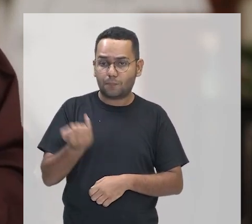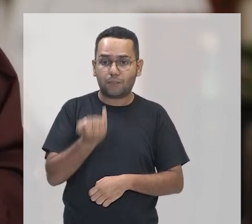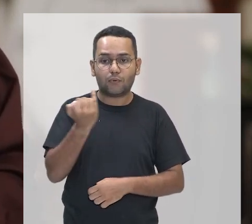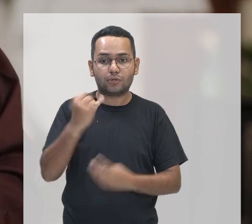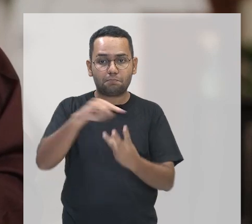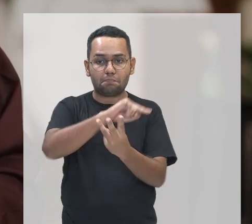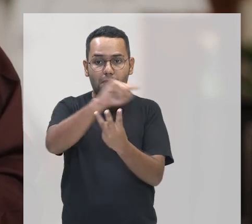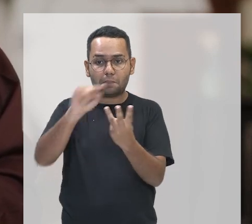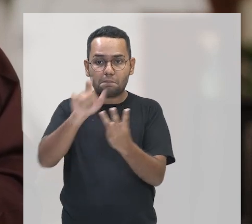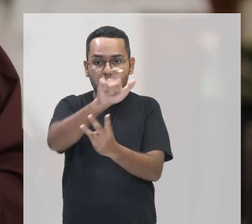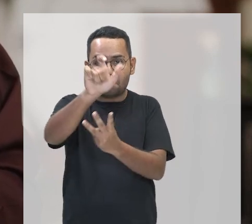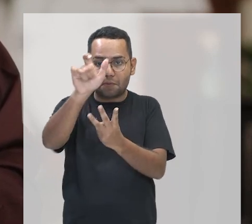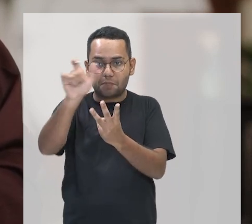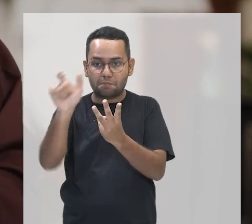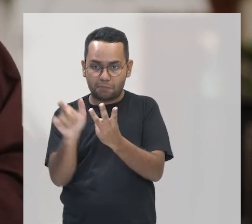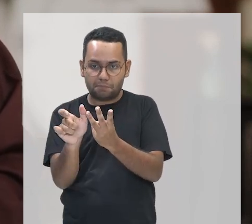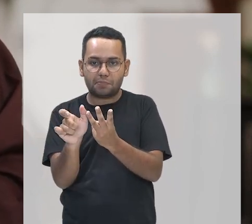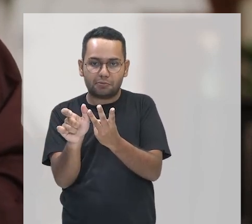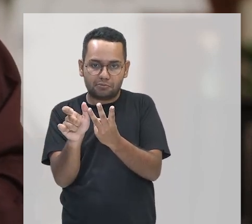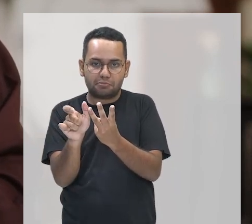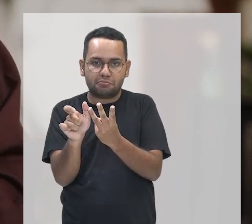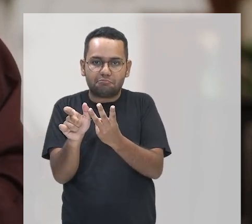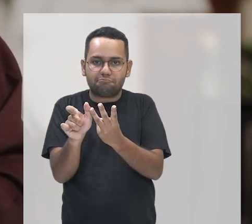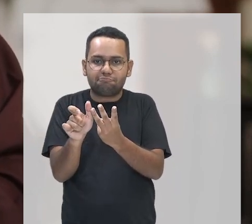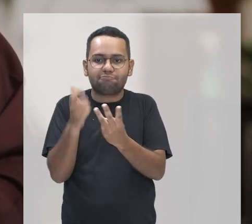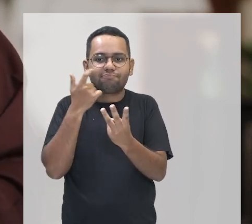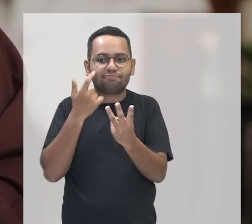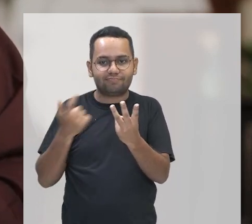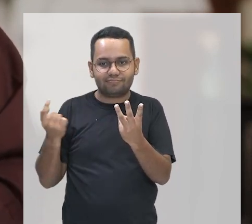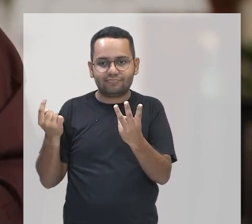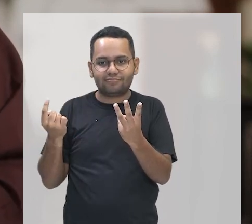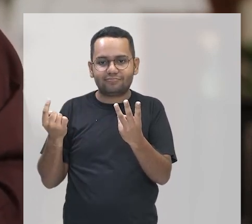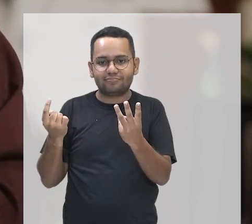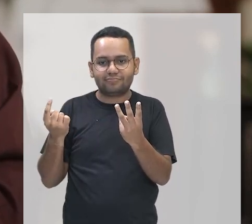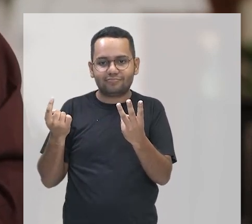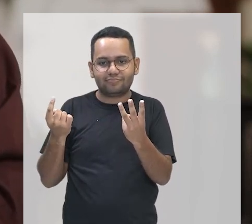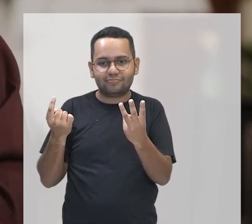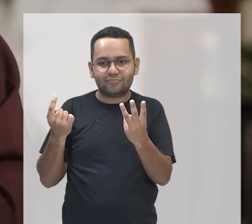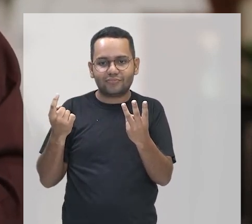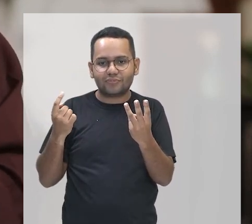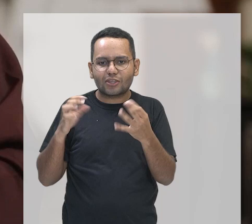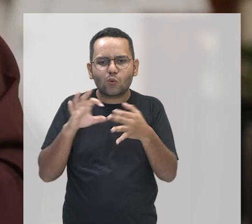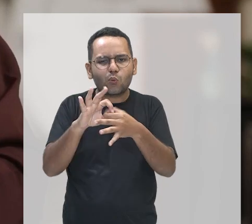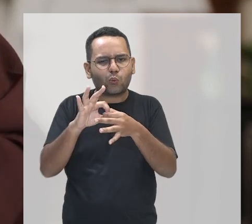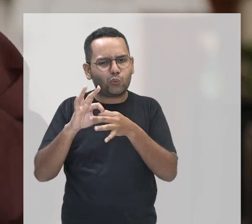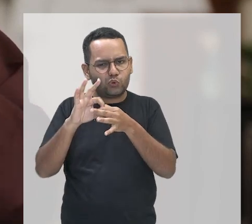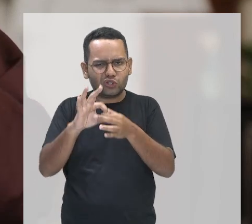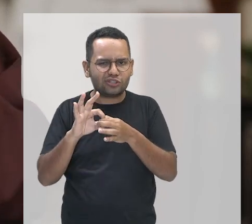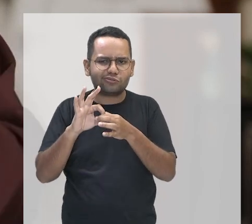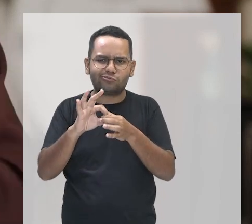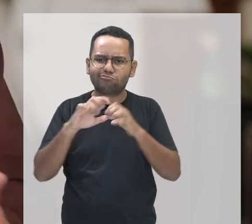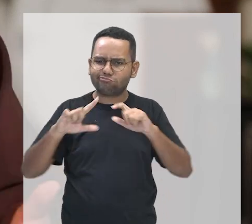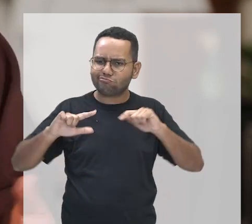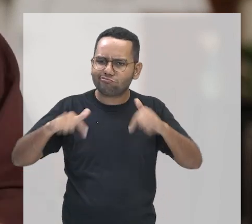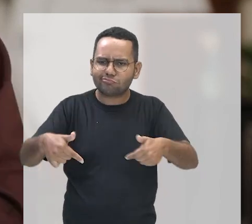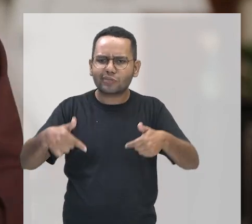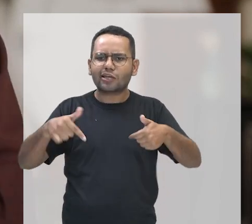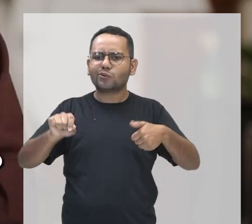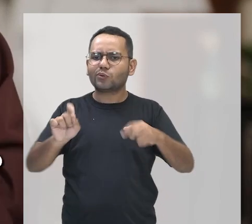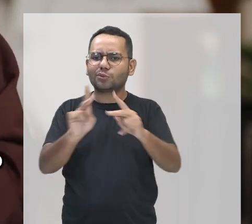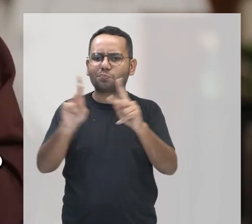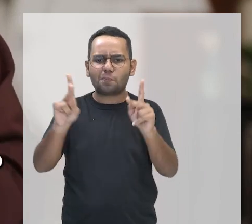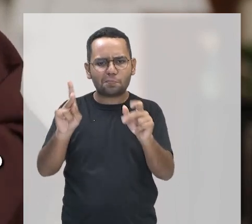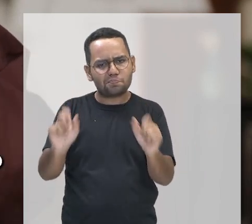de conjugar religião, valores e princípios numa atitude